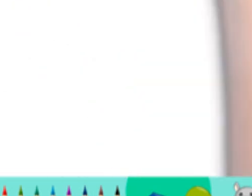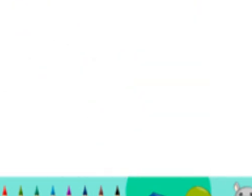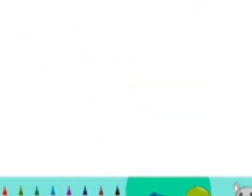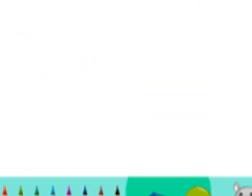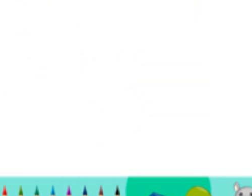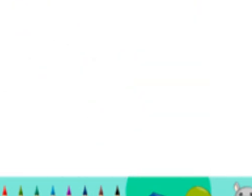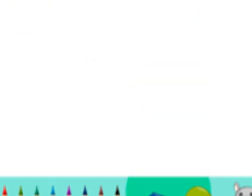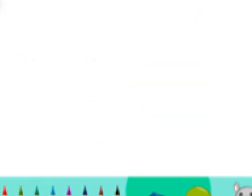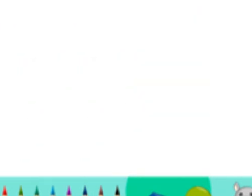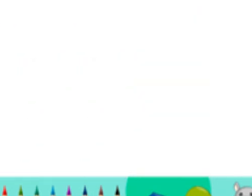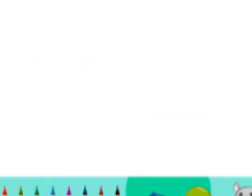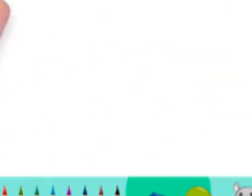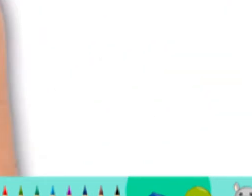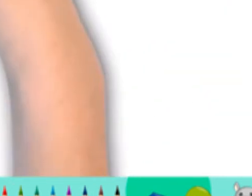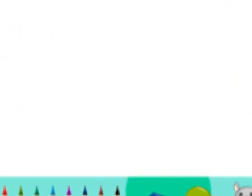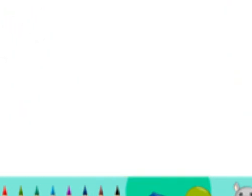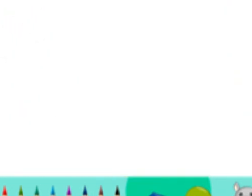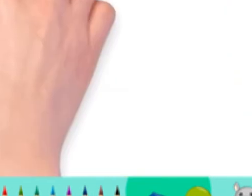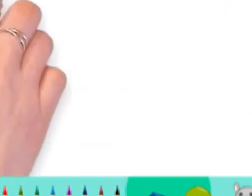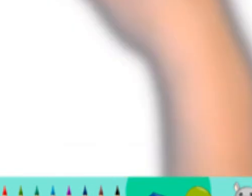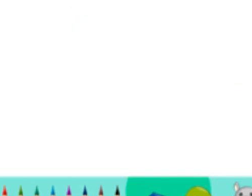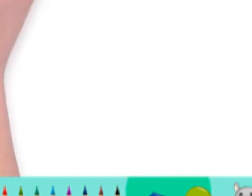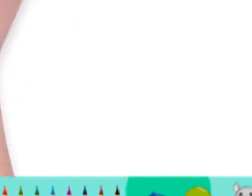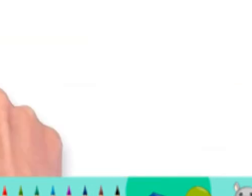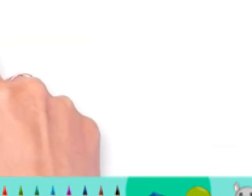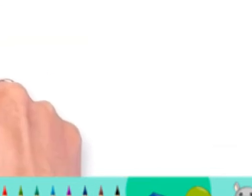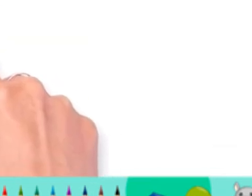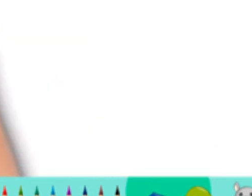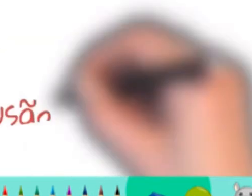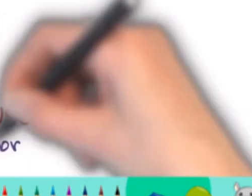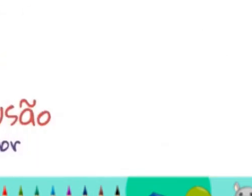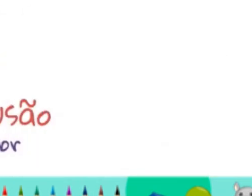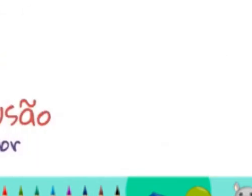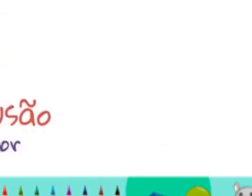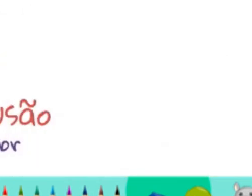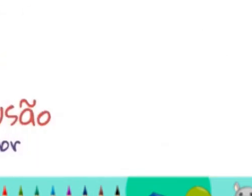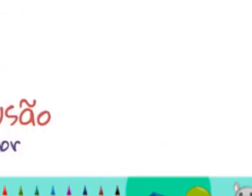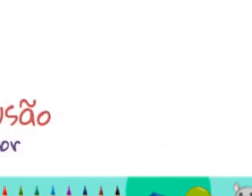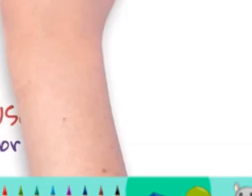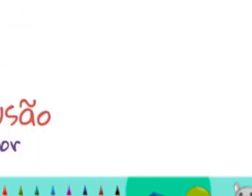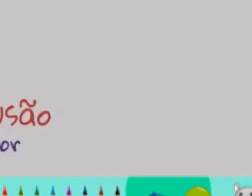Vinheta de saída com fundo branco e ao centro logo Minha Escolinha Especial.